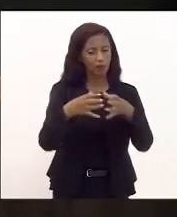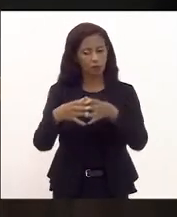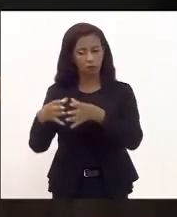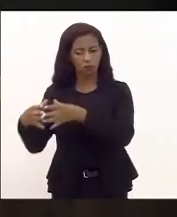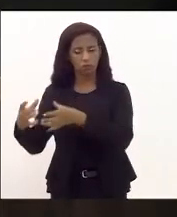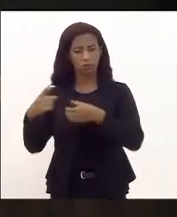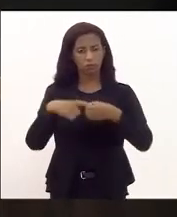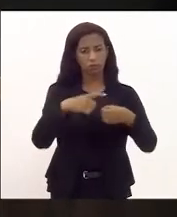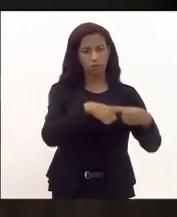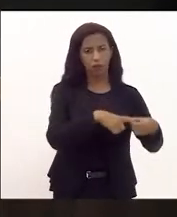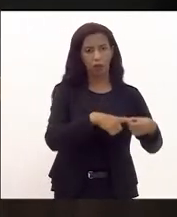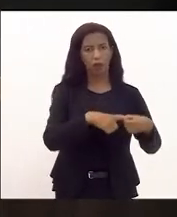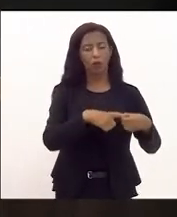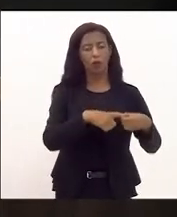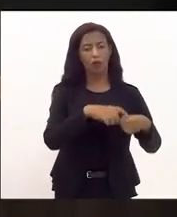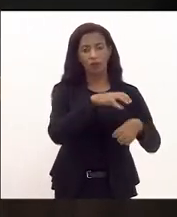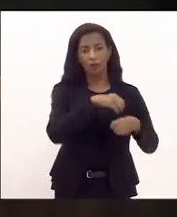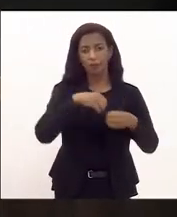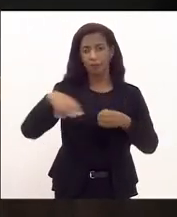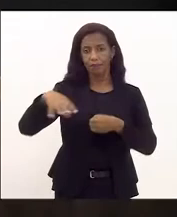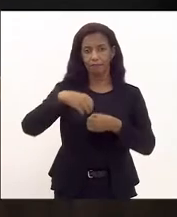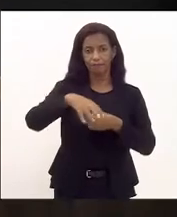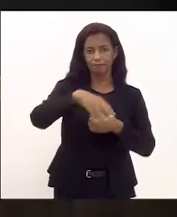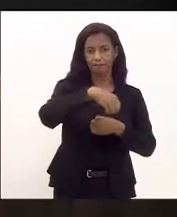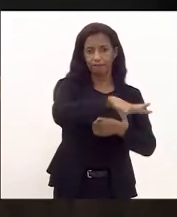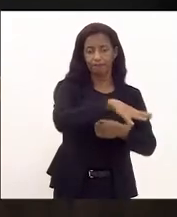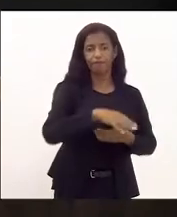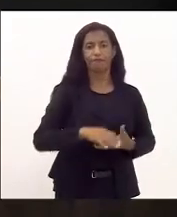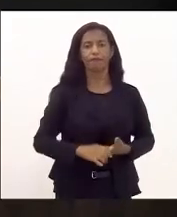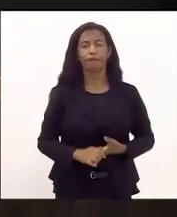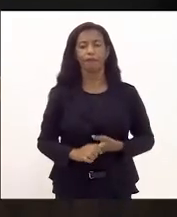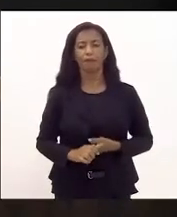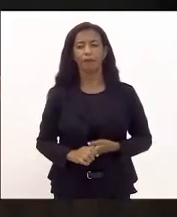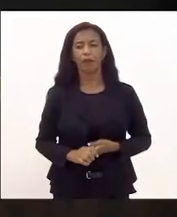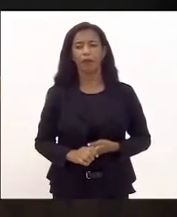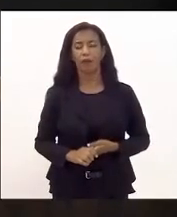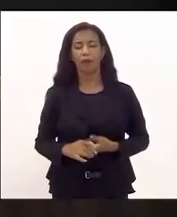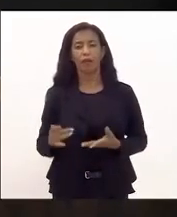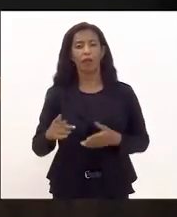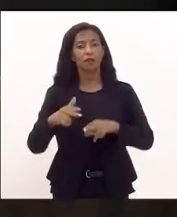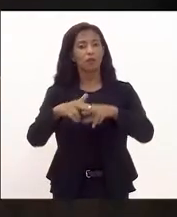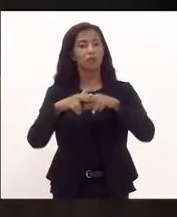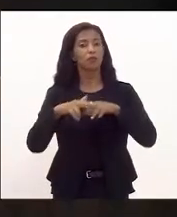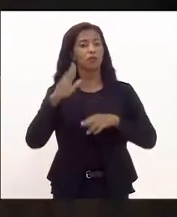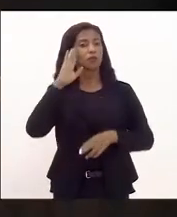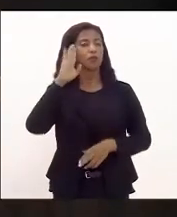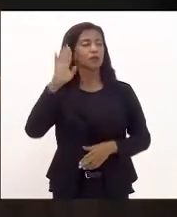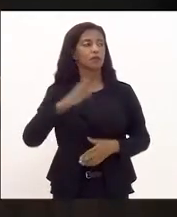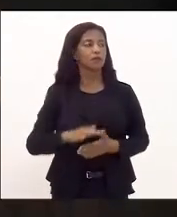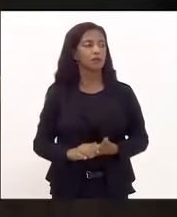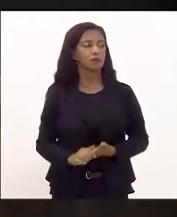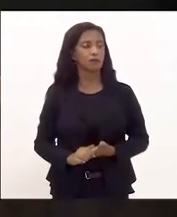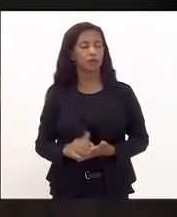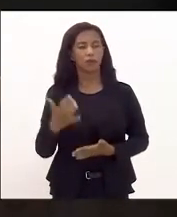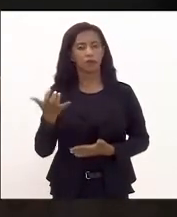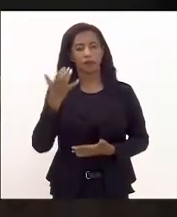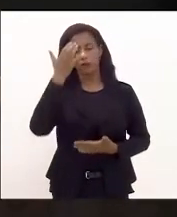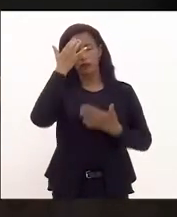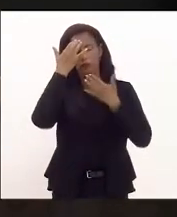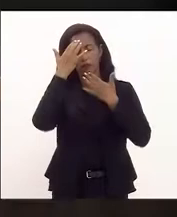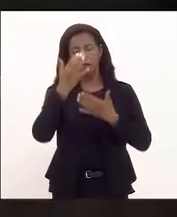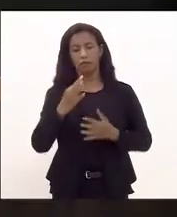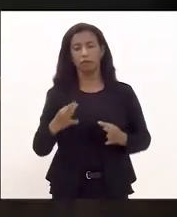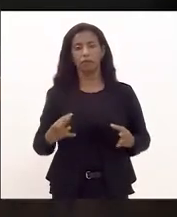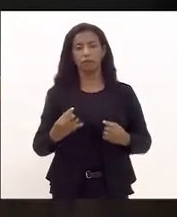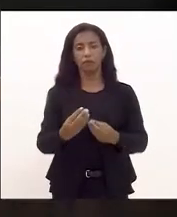você já passa por toda uma região. Então, esses são os motivos principais. Eu quero agradecer a